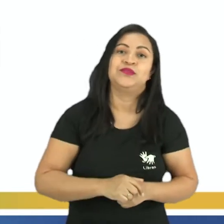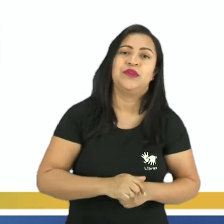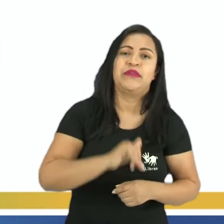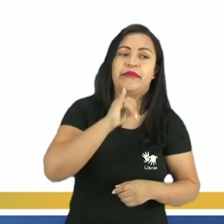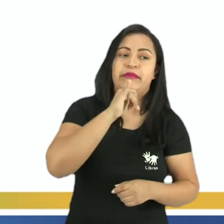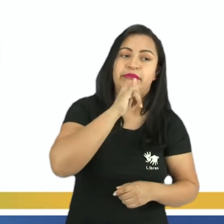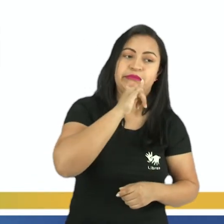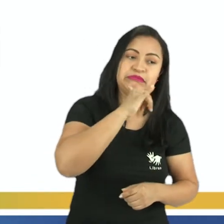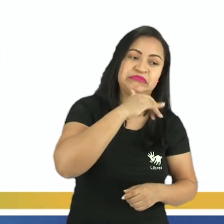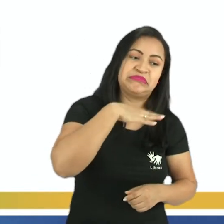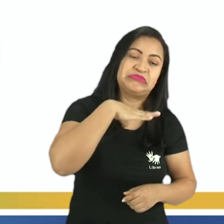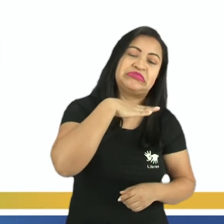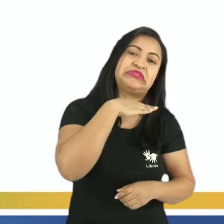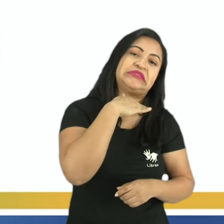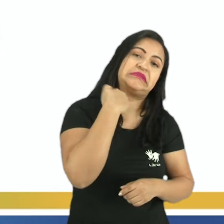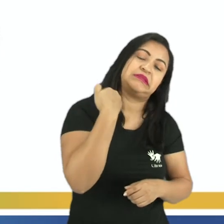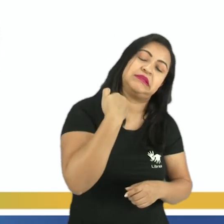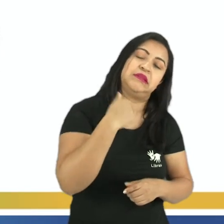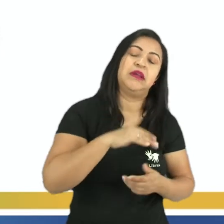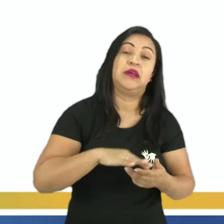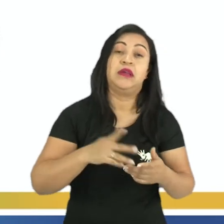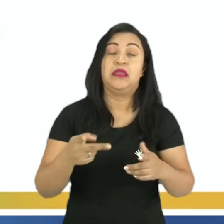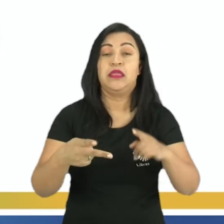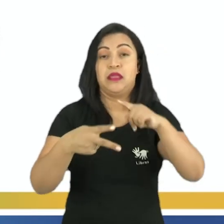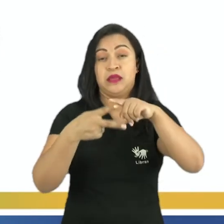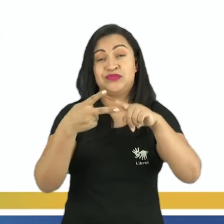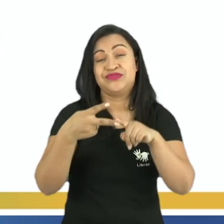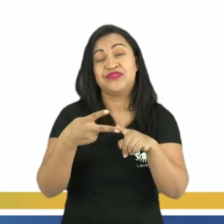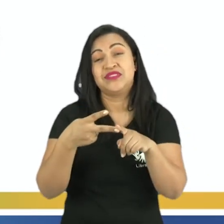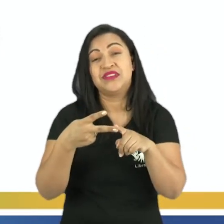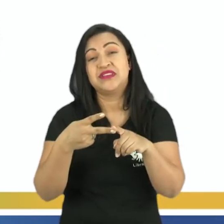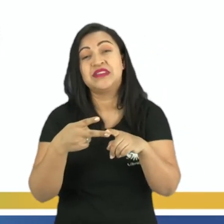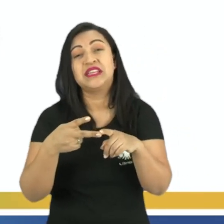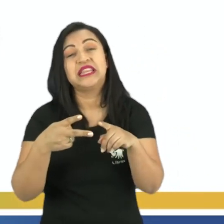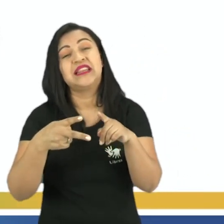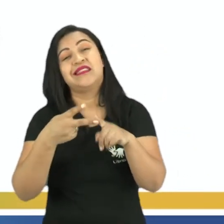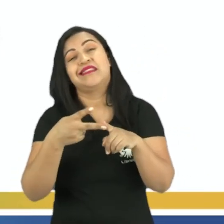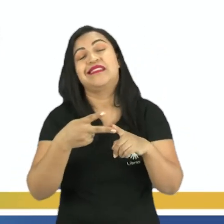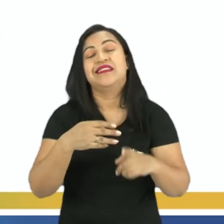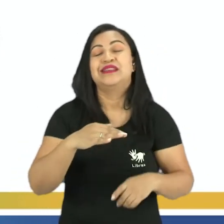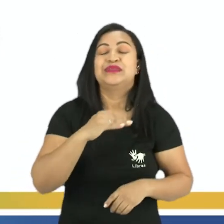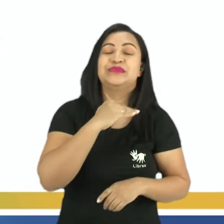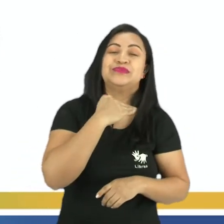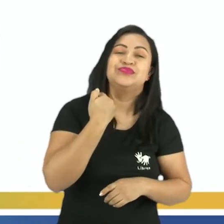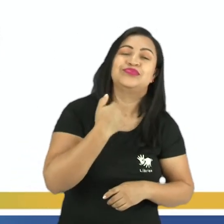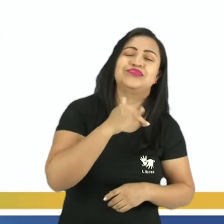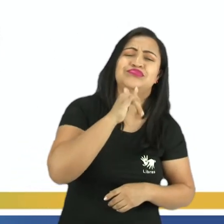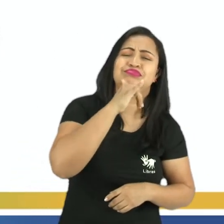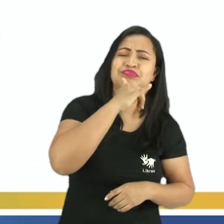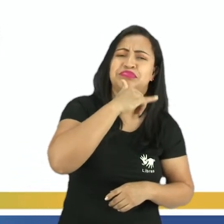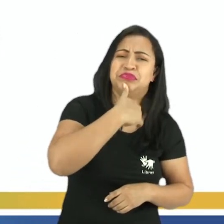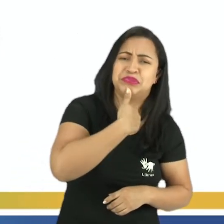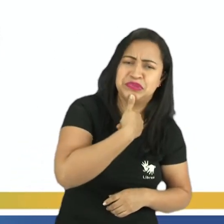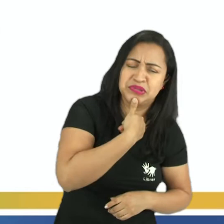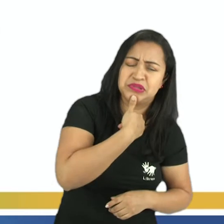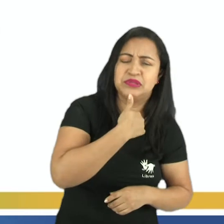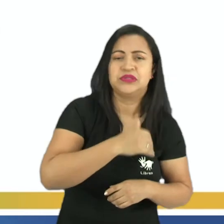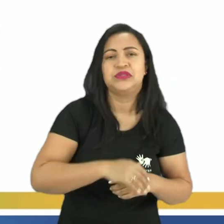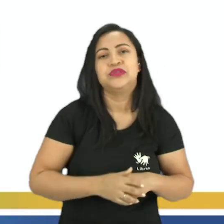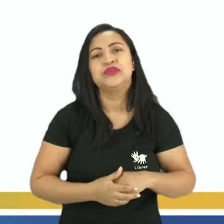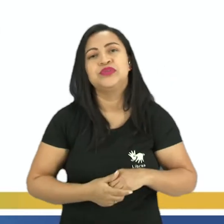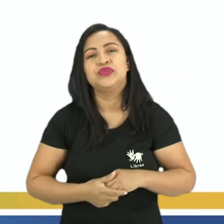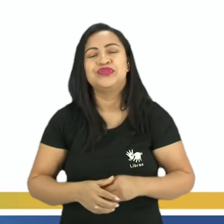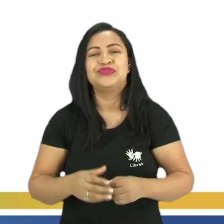Na tragédia se encenam ações dolorosas da condição humana. São os textos mais carregados, mais pesados